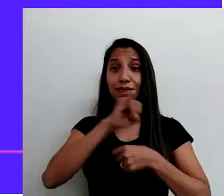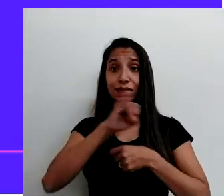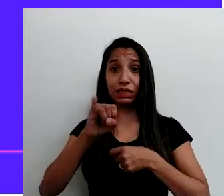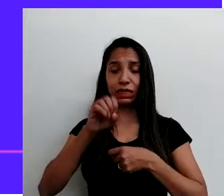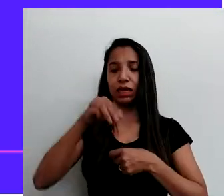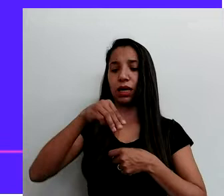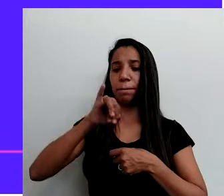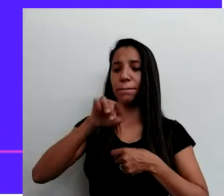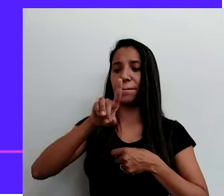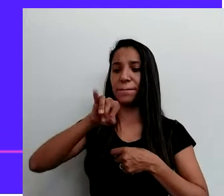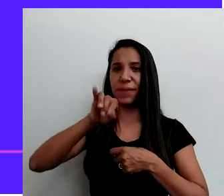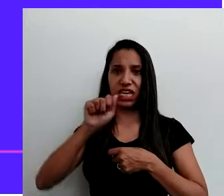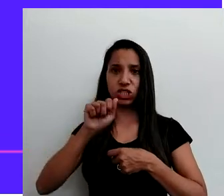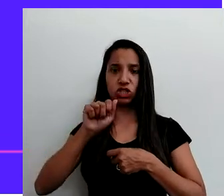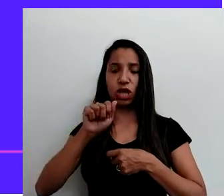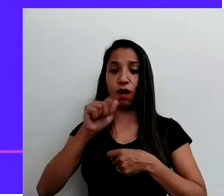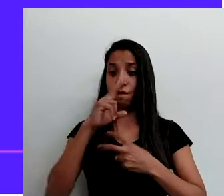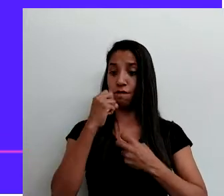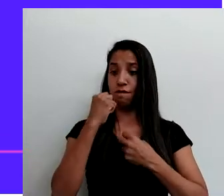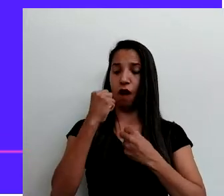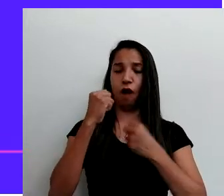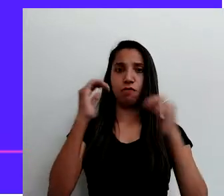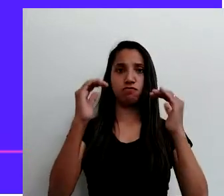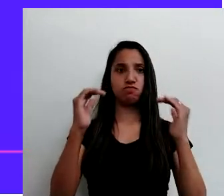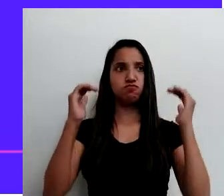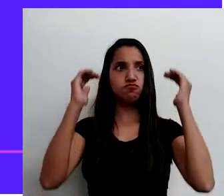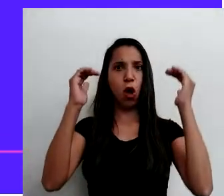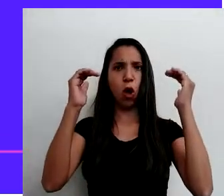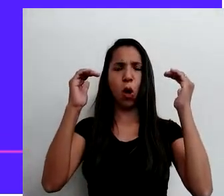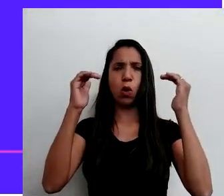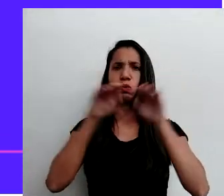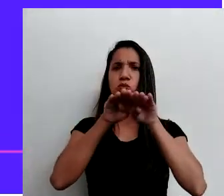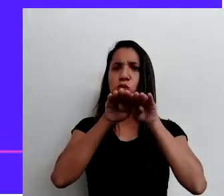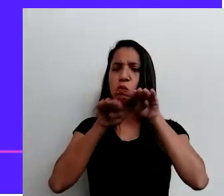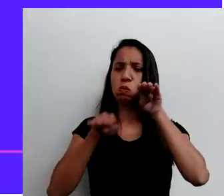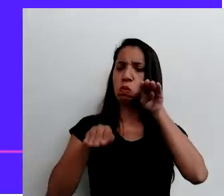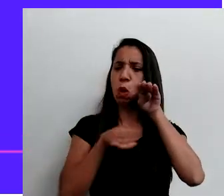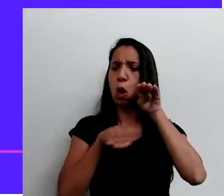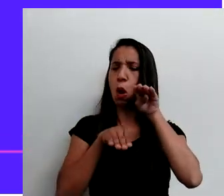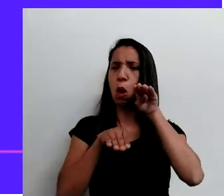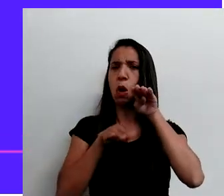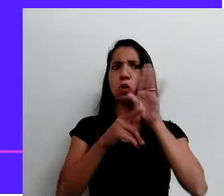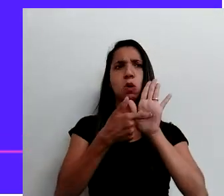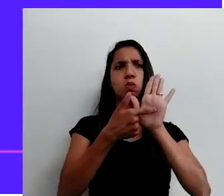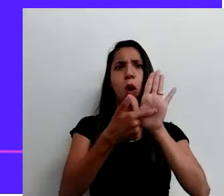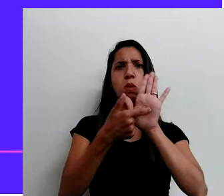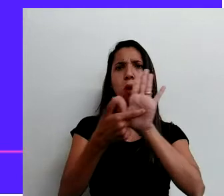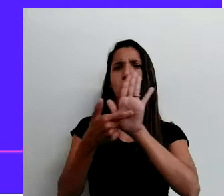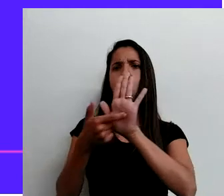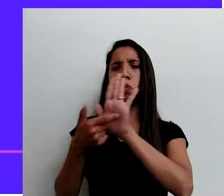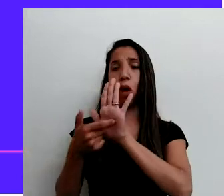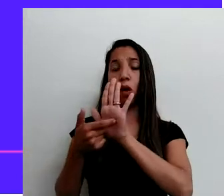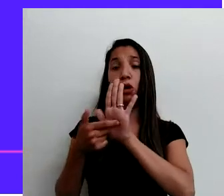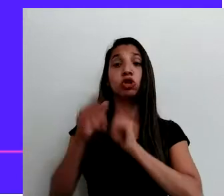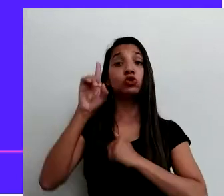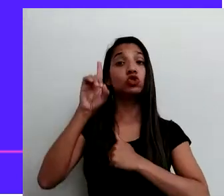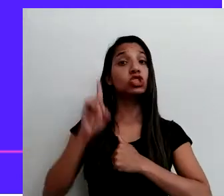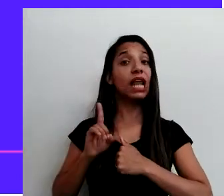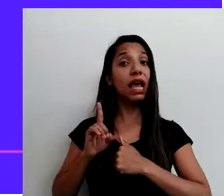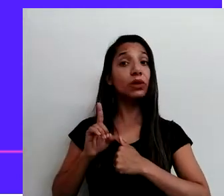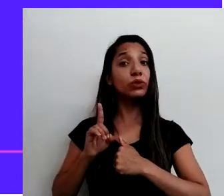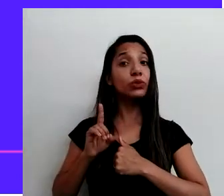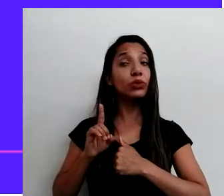das desigualdades, né, de uma muito mais pautada assim por um discurso também de direitos, e isso é